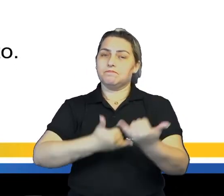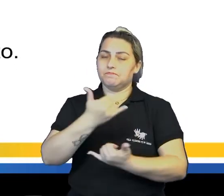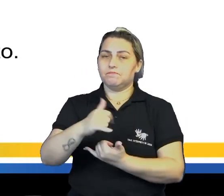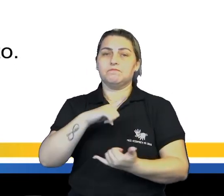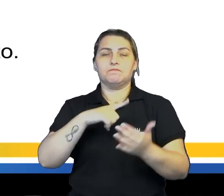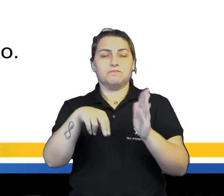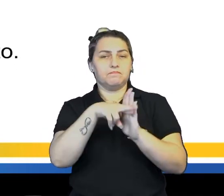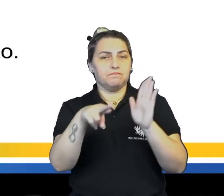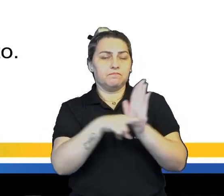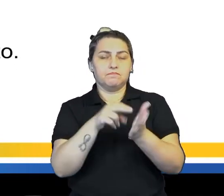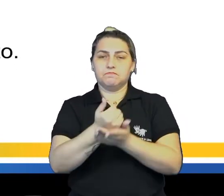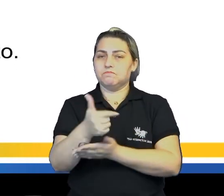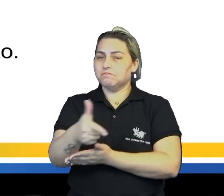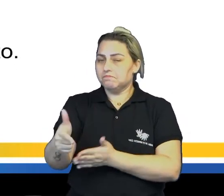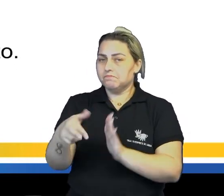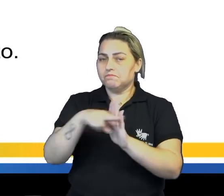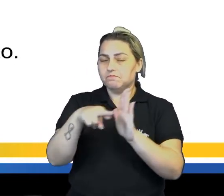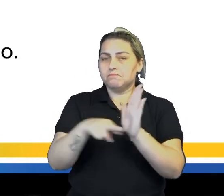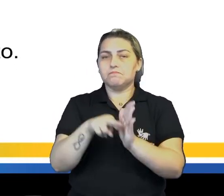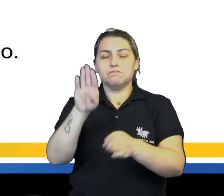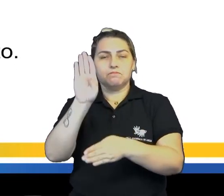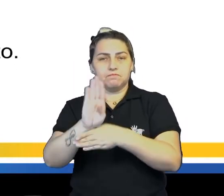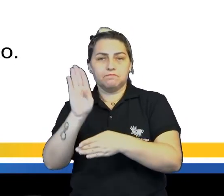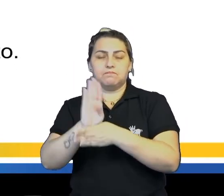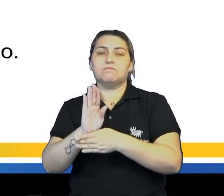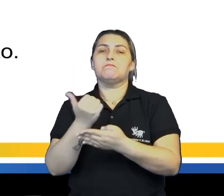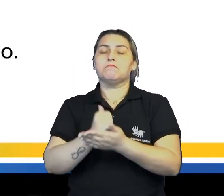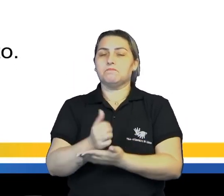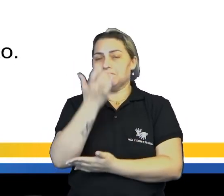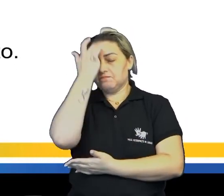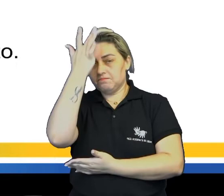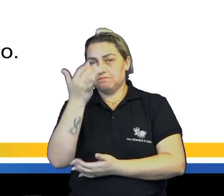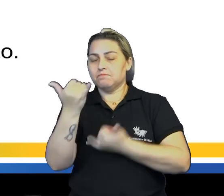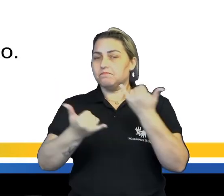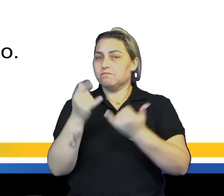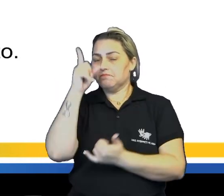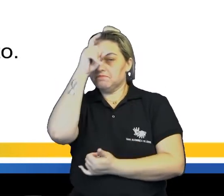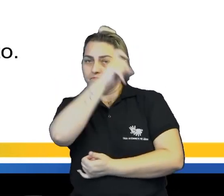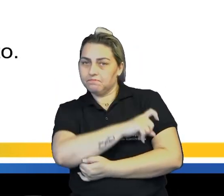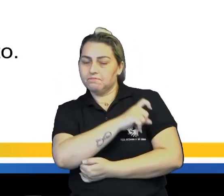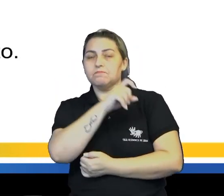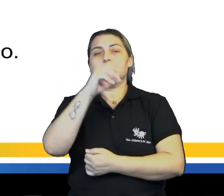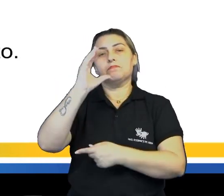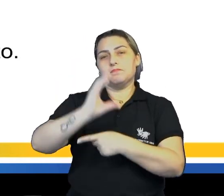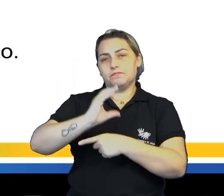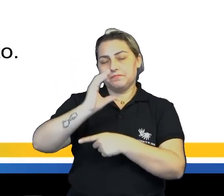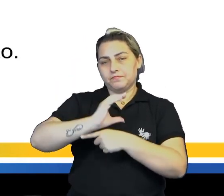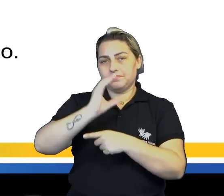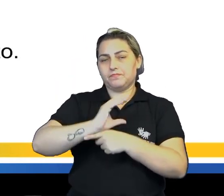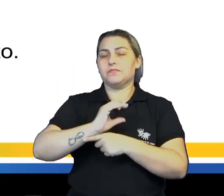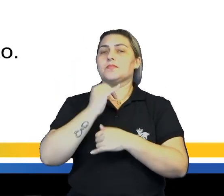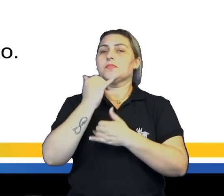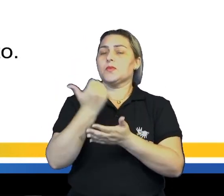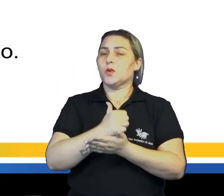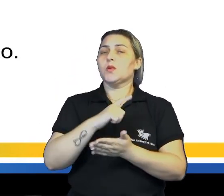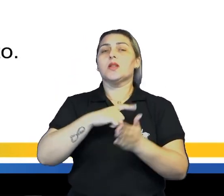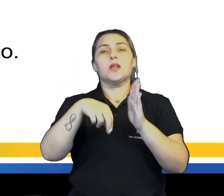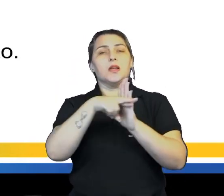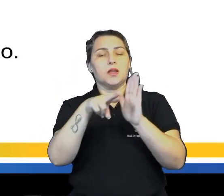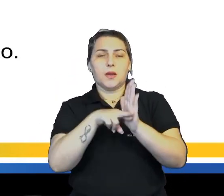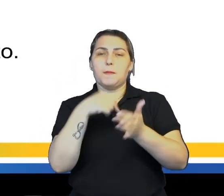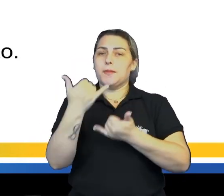tem regra, jogo não. Alternativa B, jogo é fácil, brincadeira é difícil. Alternativa C, jogo tem